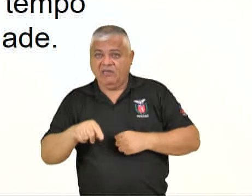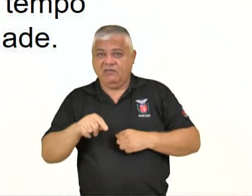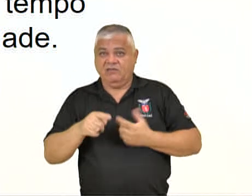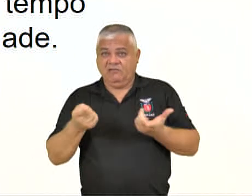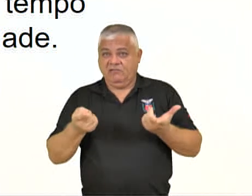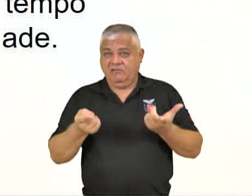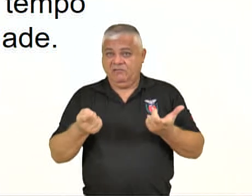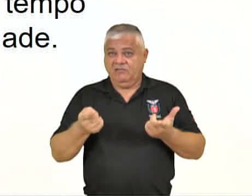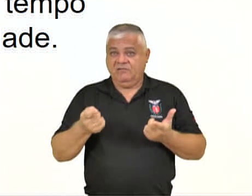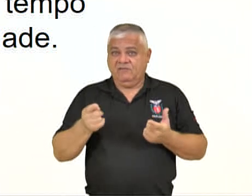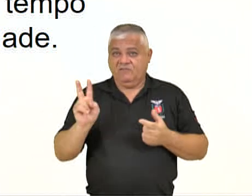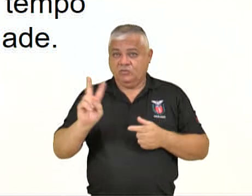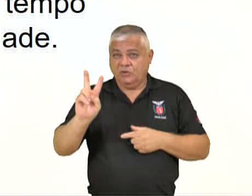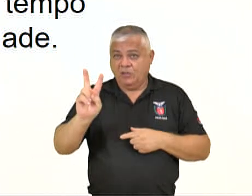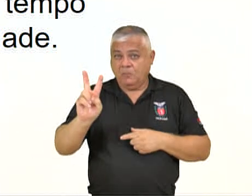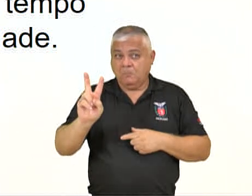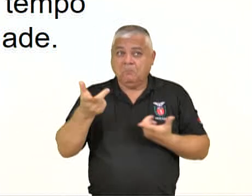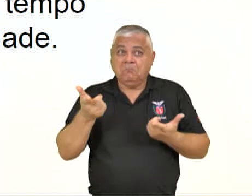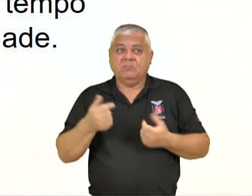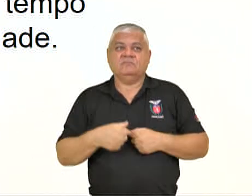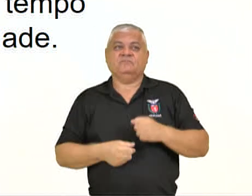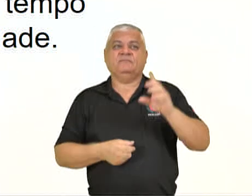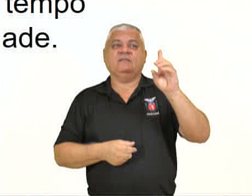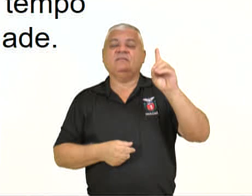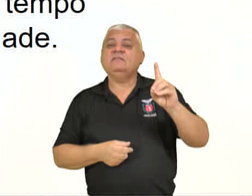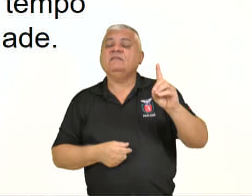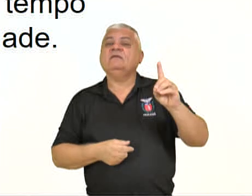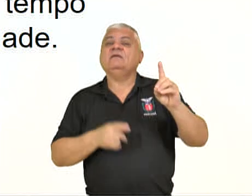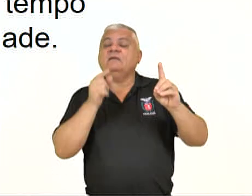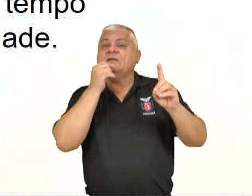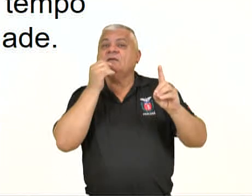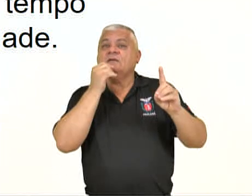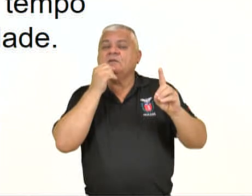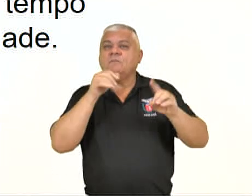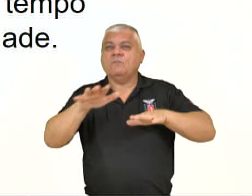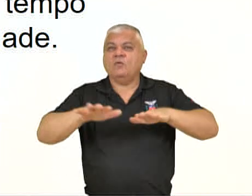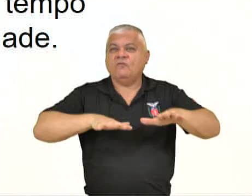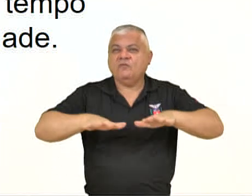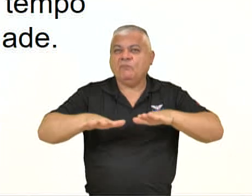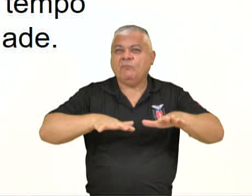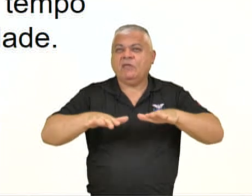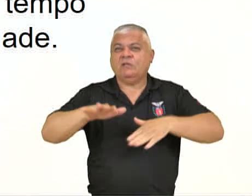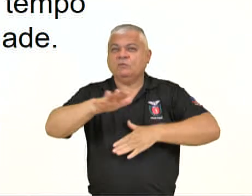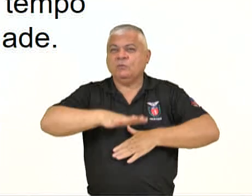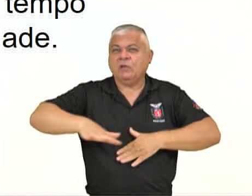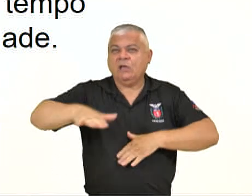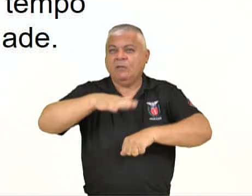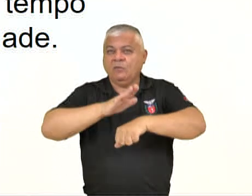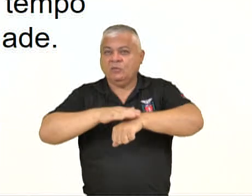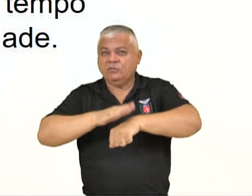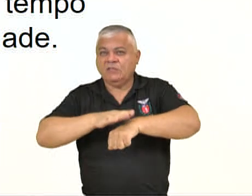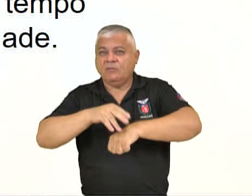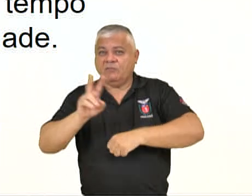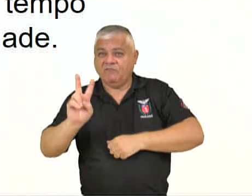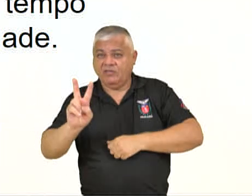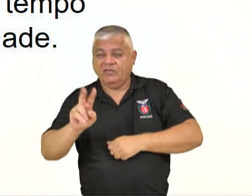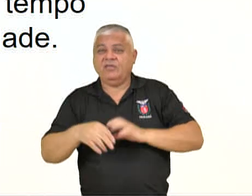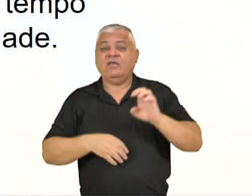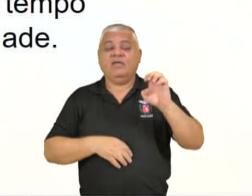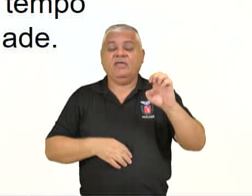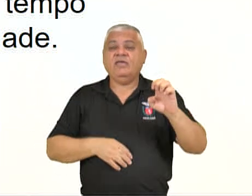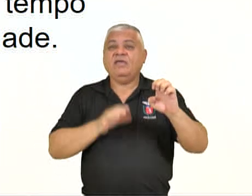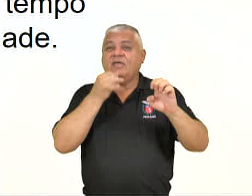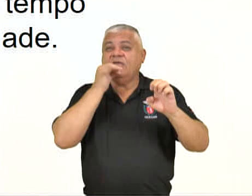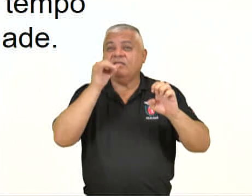grandezas vetoriais. D. Quantidade de movimento, campo magnético, energia e tempo são grandezas vetoriais. E item E.